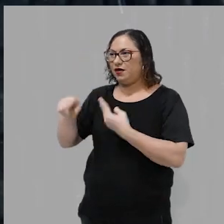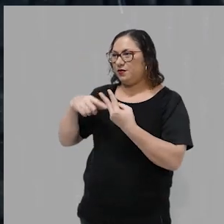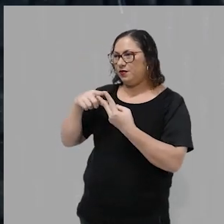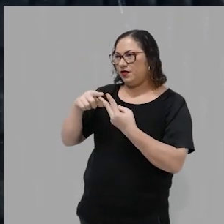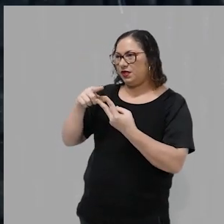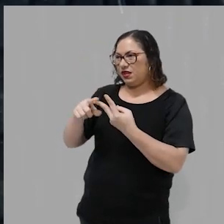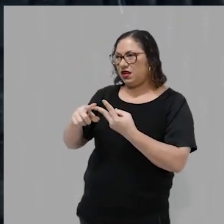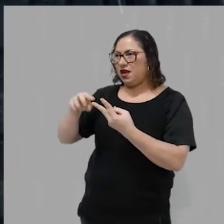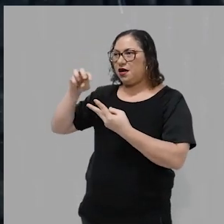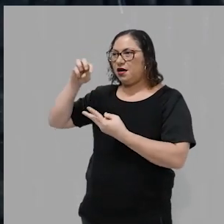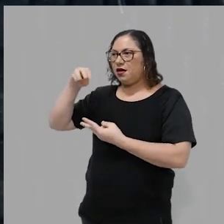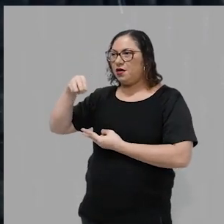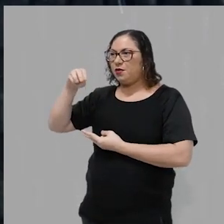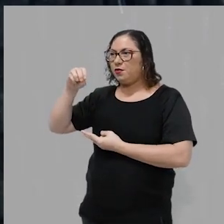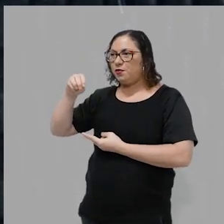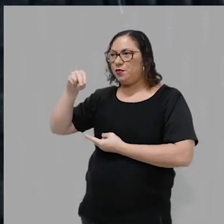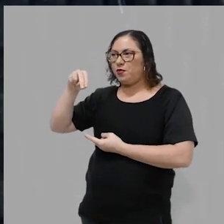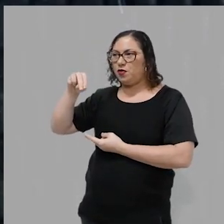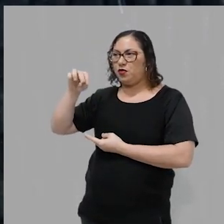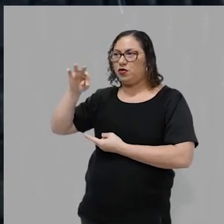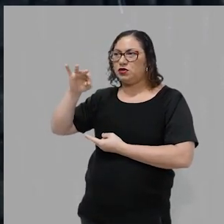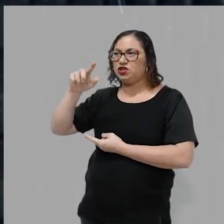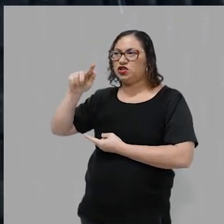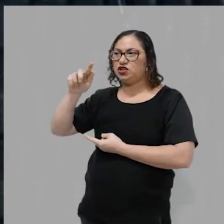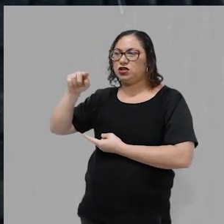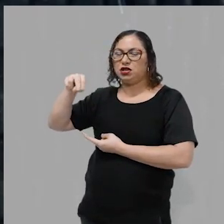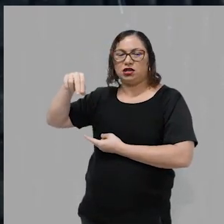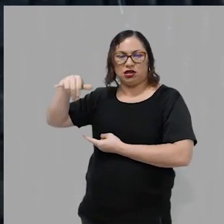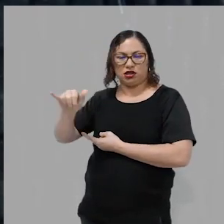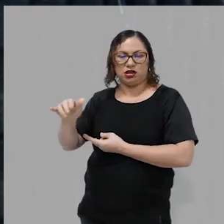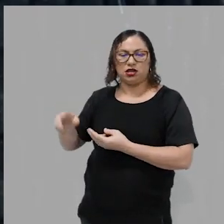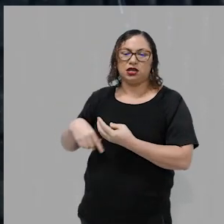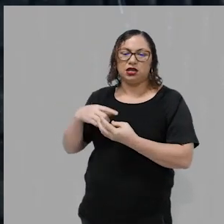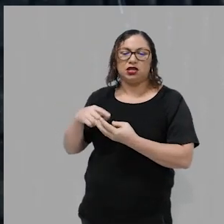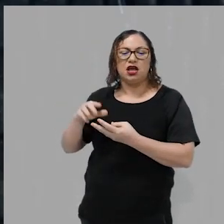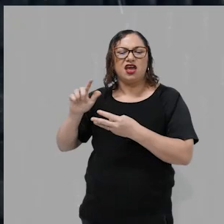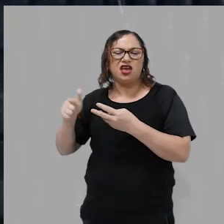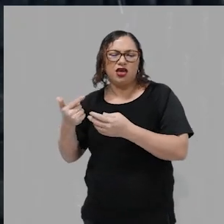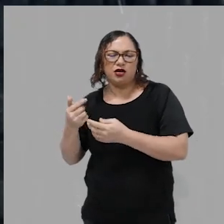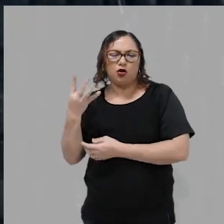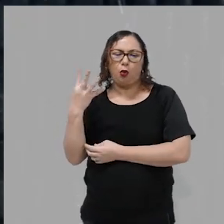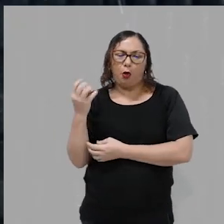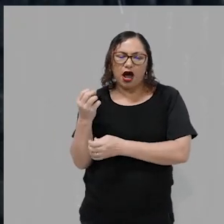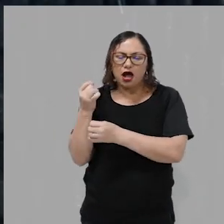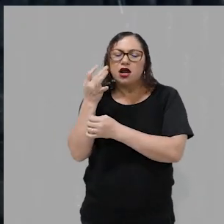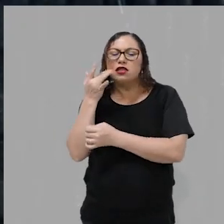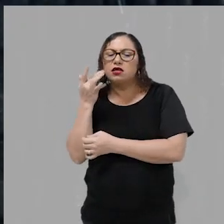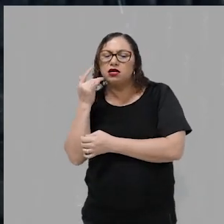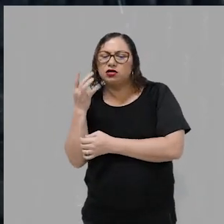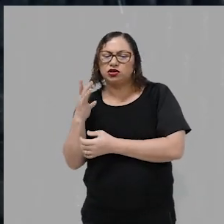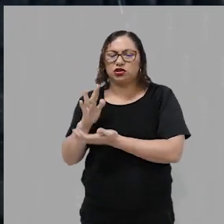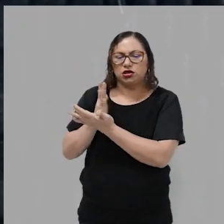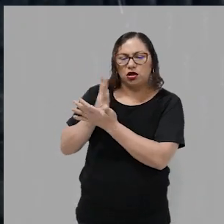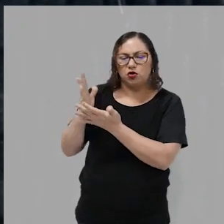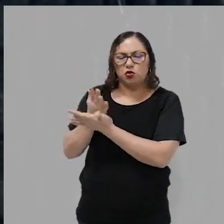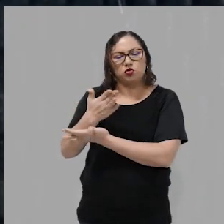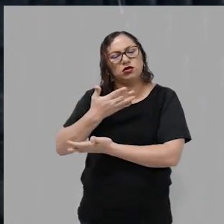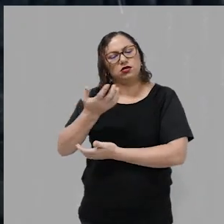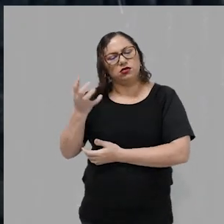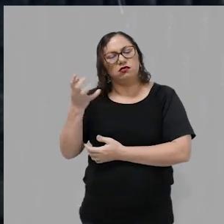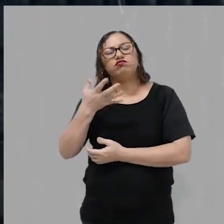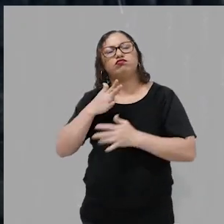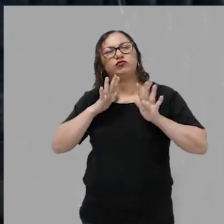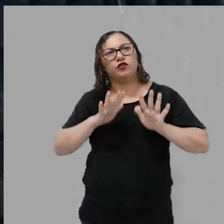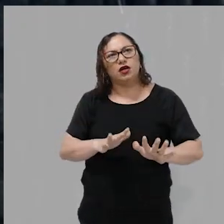mais 40 artistas. Alguns deles não quiseram ficar, outros ficaram pouco tempo, teve gente que passou mais tempo, os salários eram